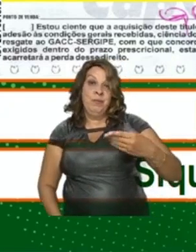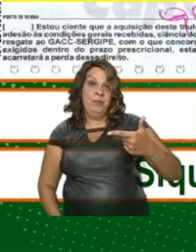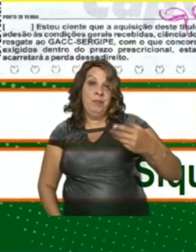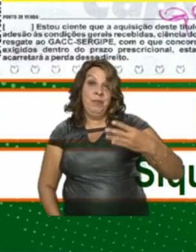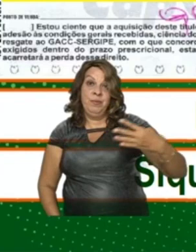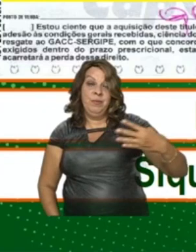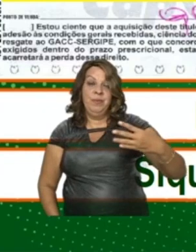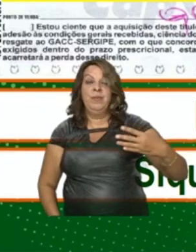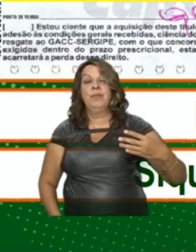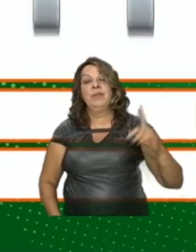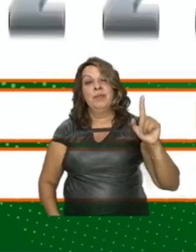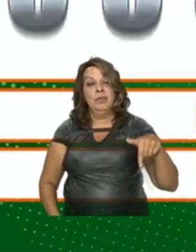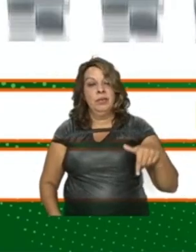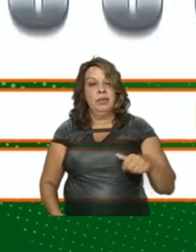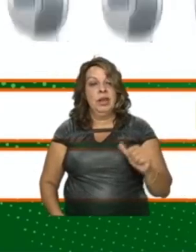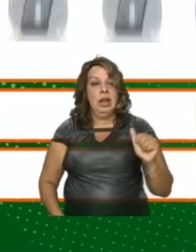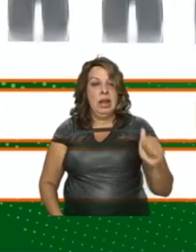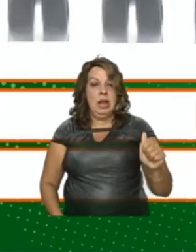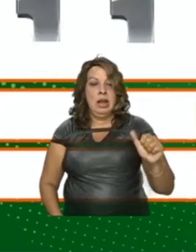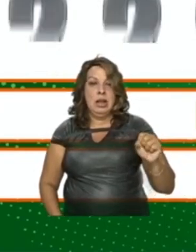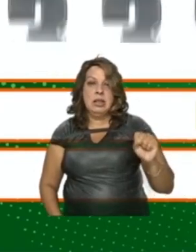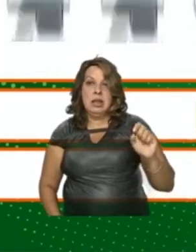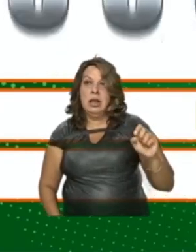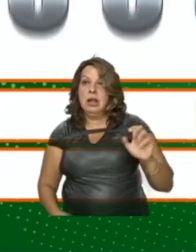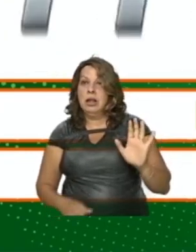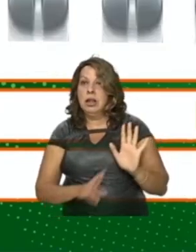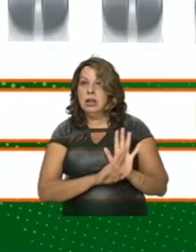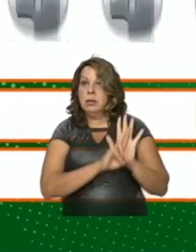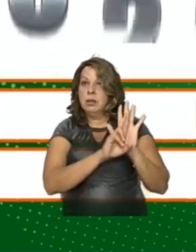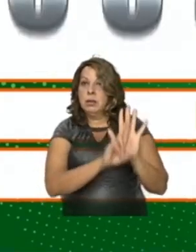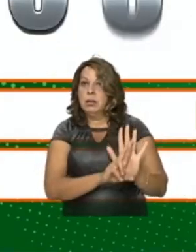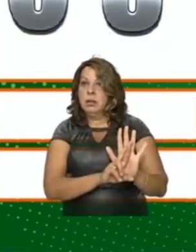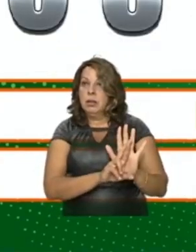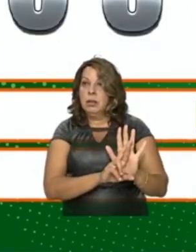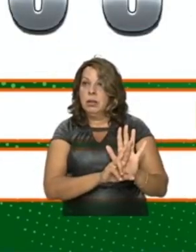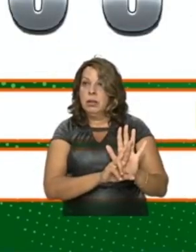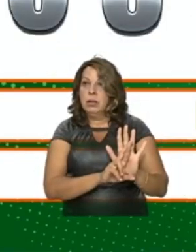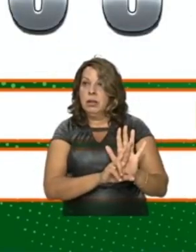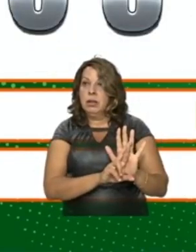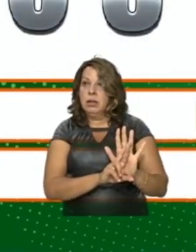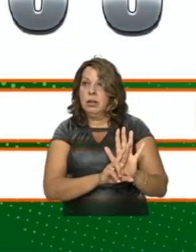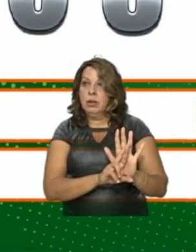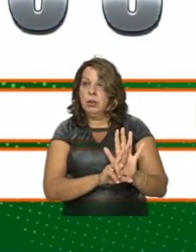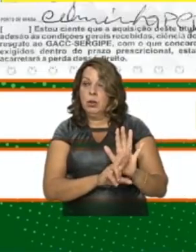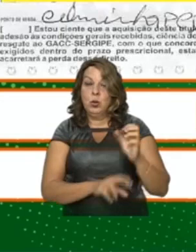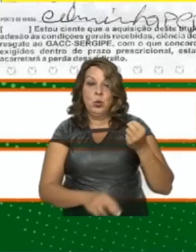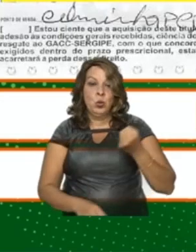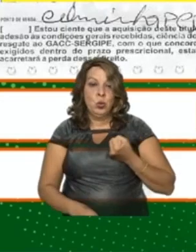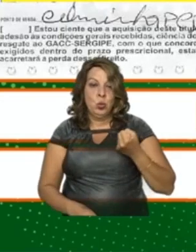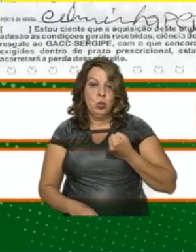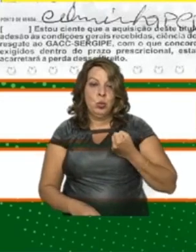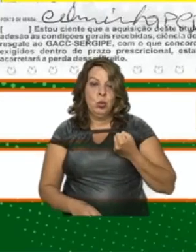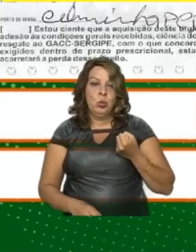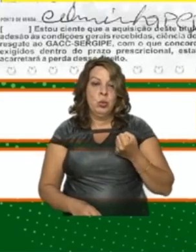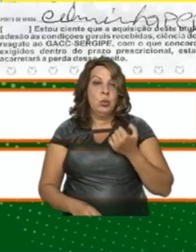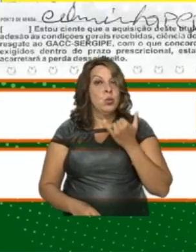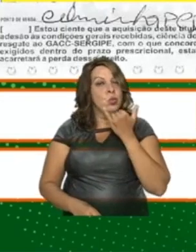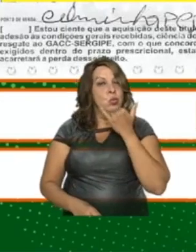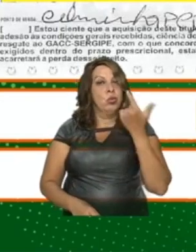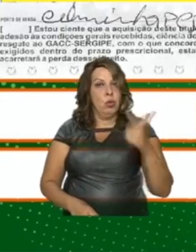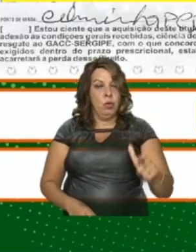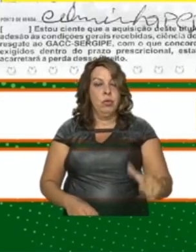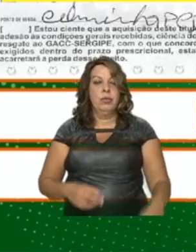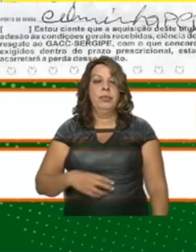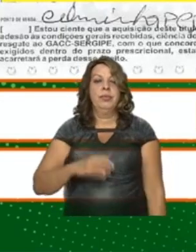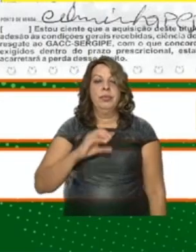014240, o ACSA, que é menor, e o responsável é o pai aí. Hã? Número, o número. 44, número. É. Vou